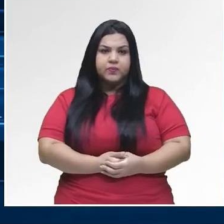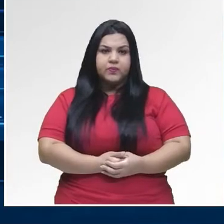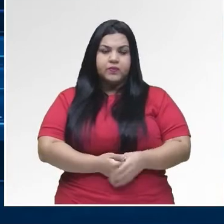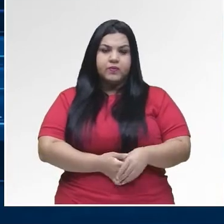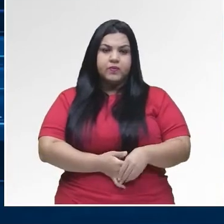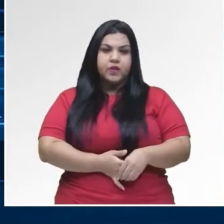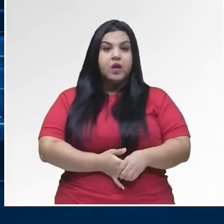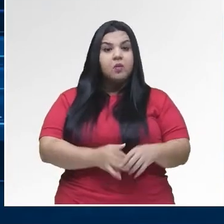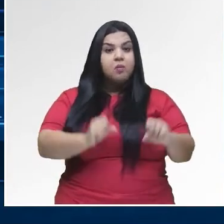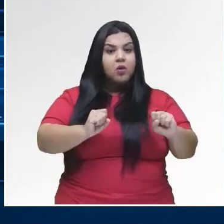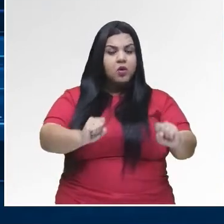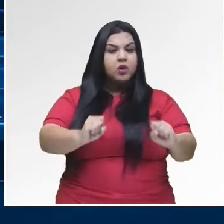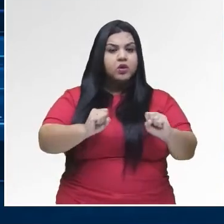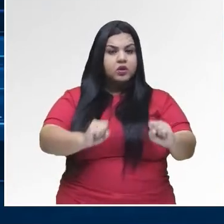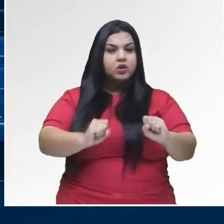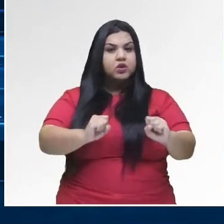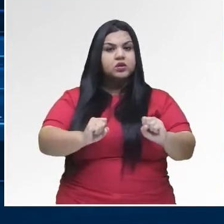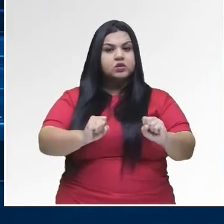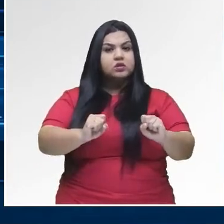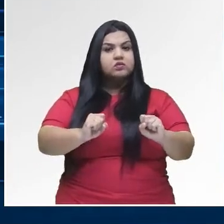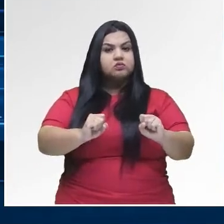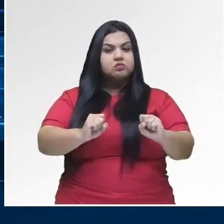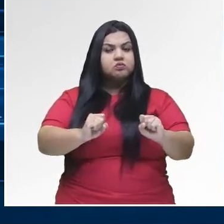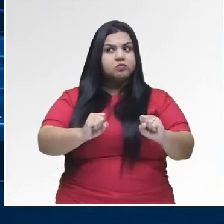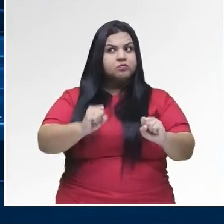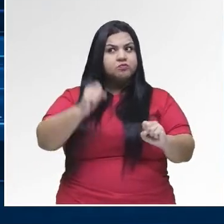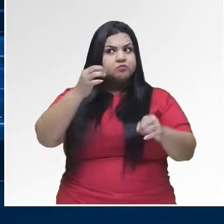Que pode ser julgada pela consciência,